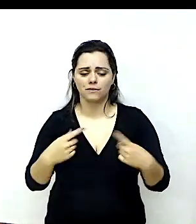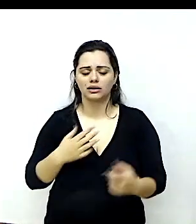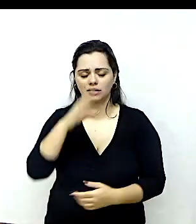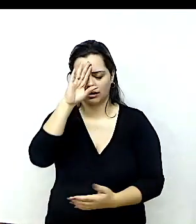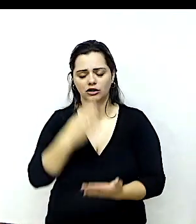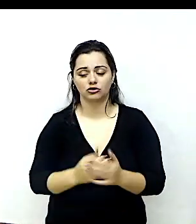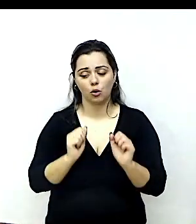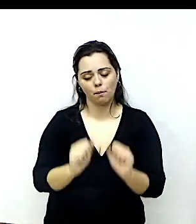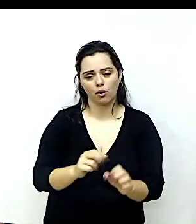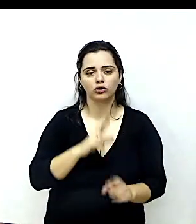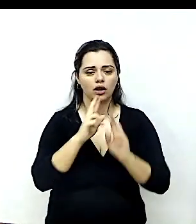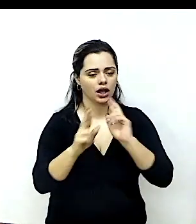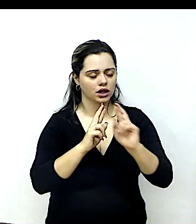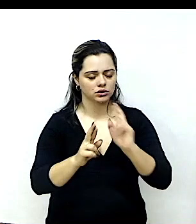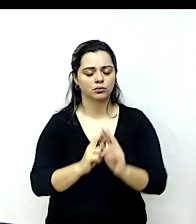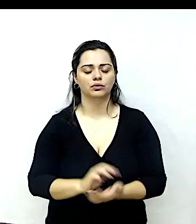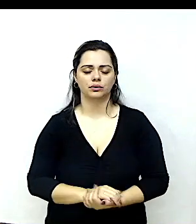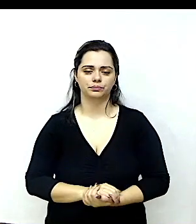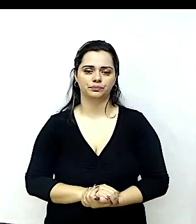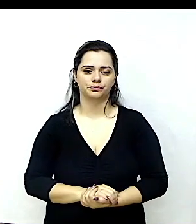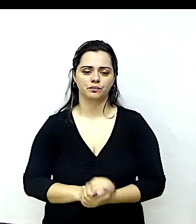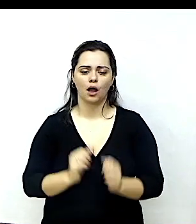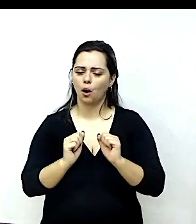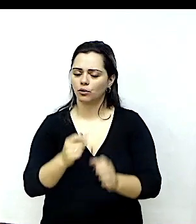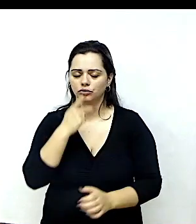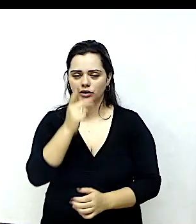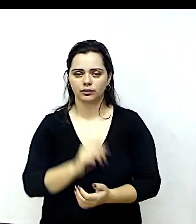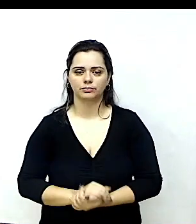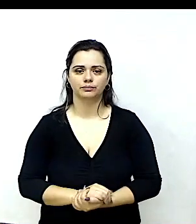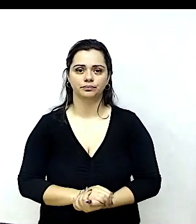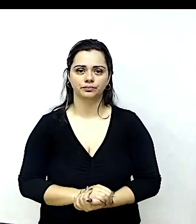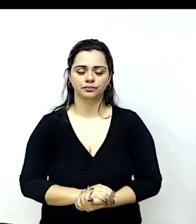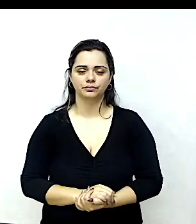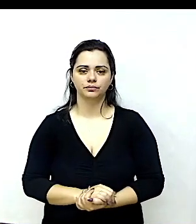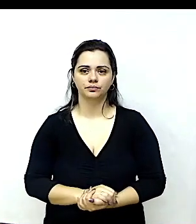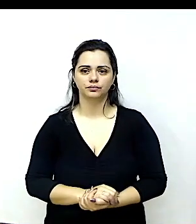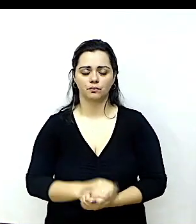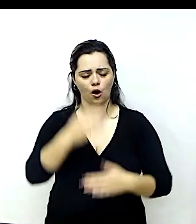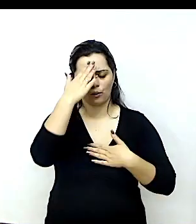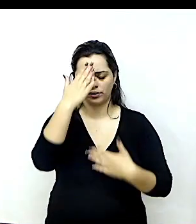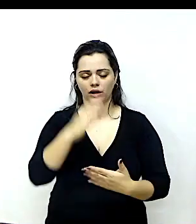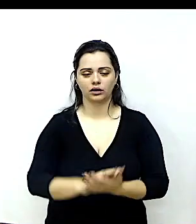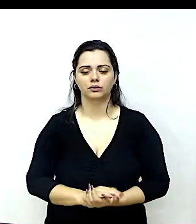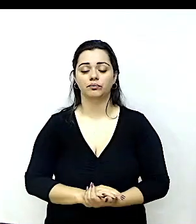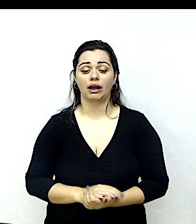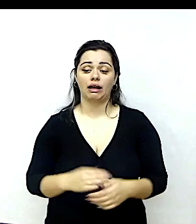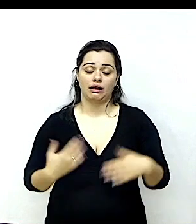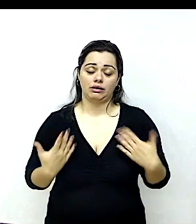fazer alguma alguma reflexão a respeito de uma célula palavras o brigado